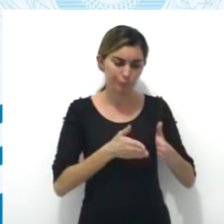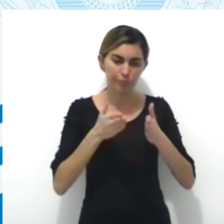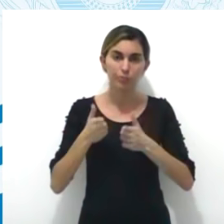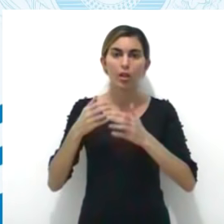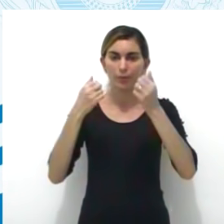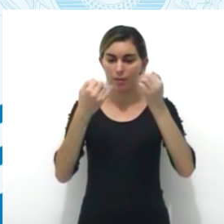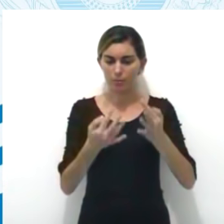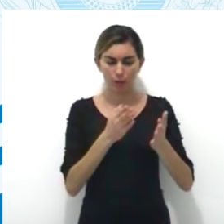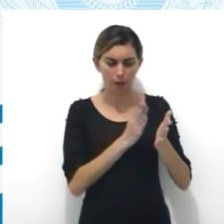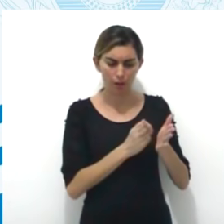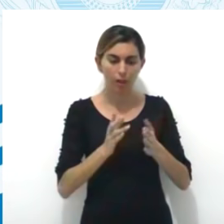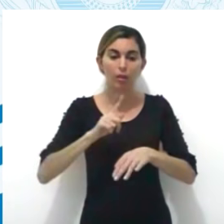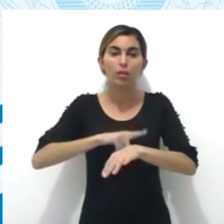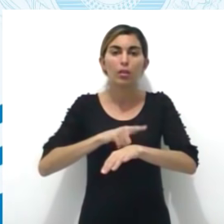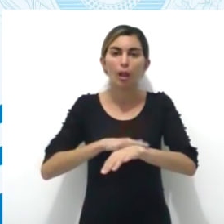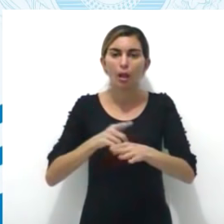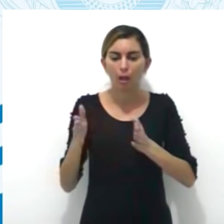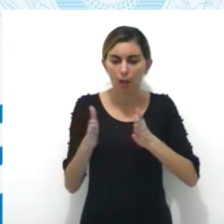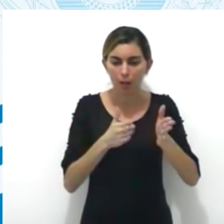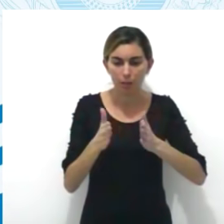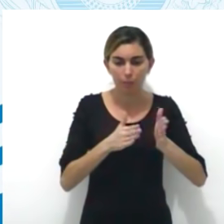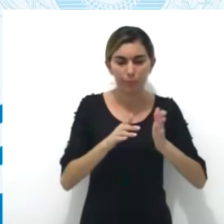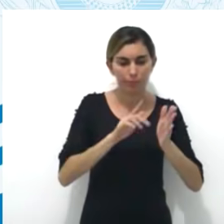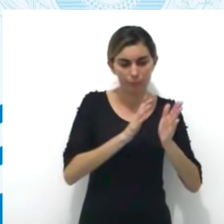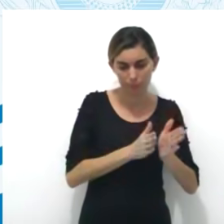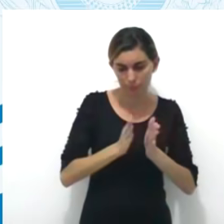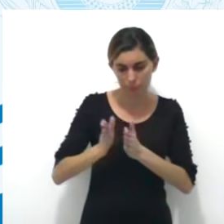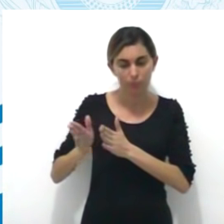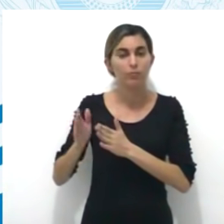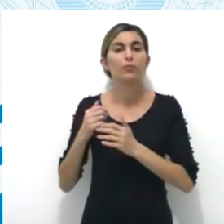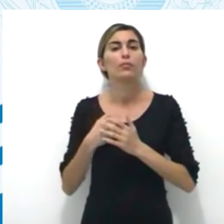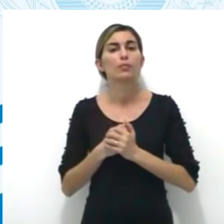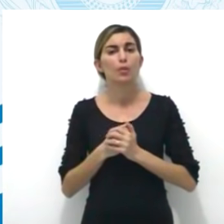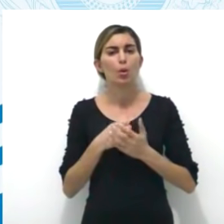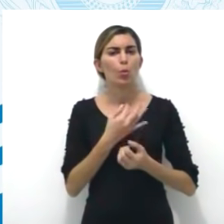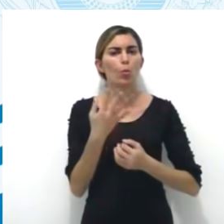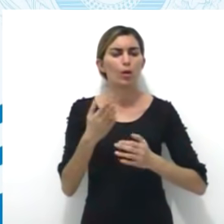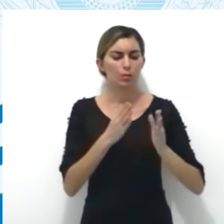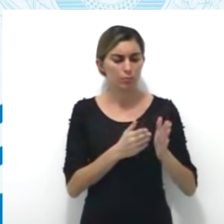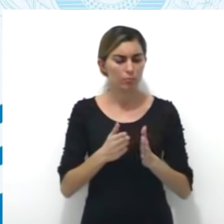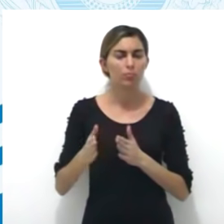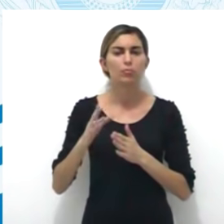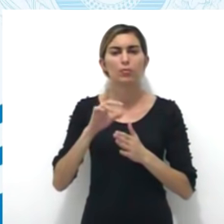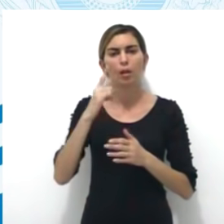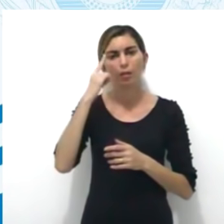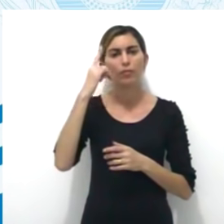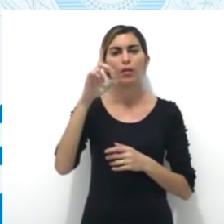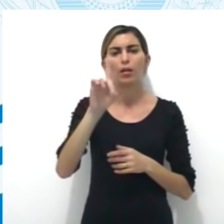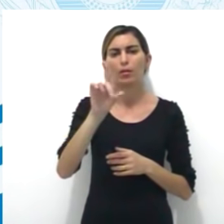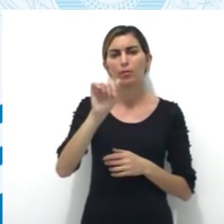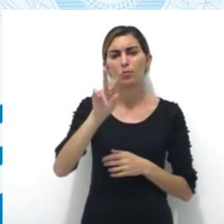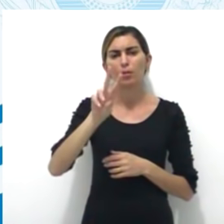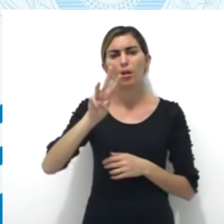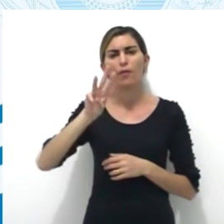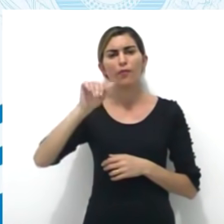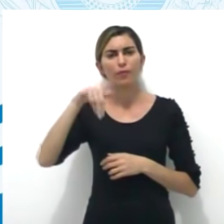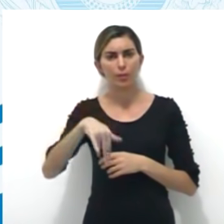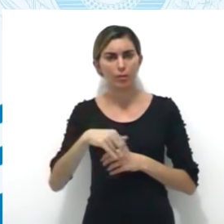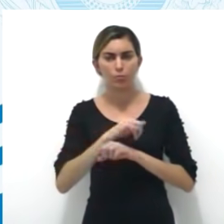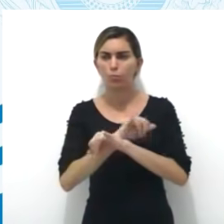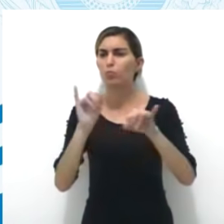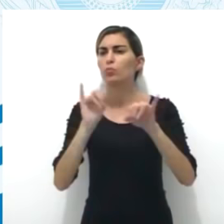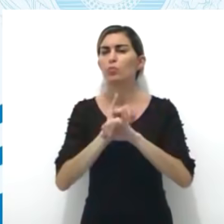vamos explicar, né, daqui a pouco, né? Então, quando as ideias de Darwin